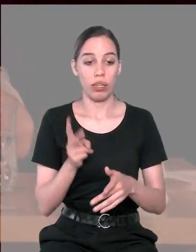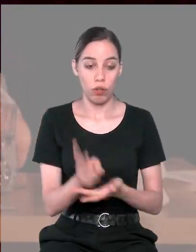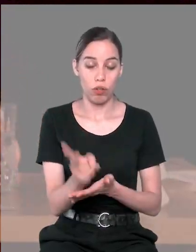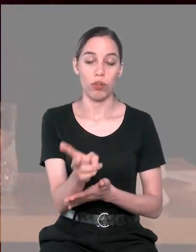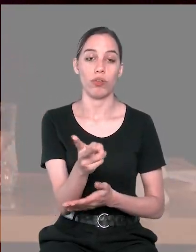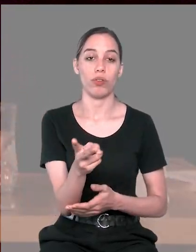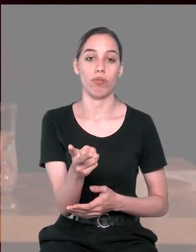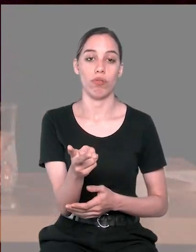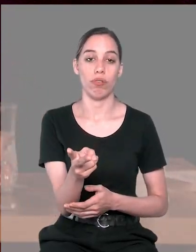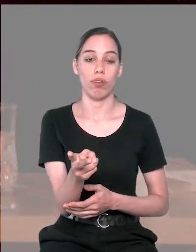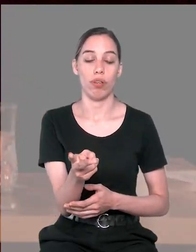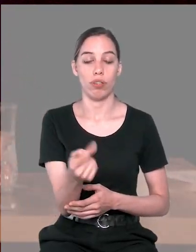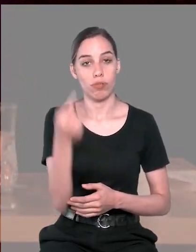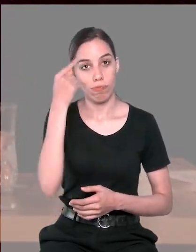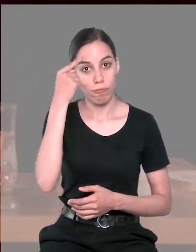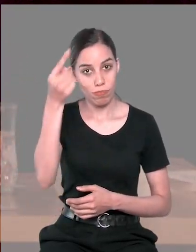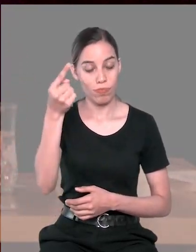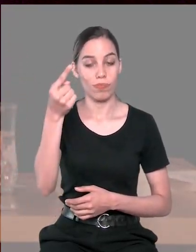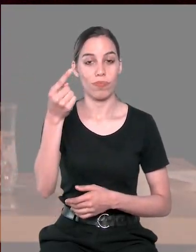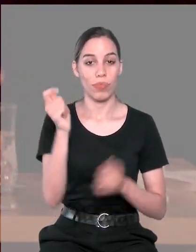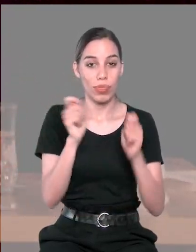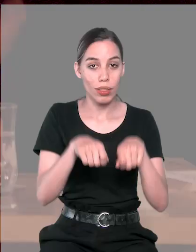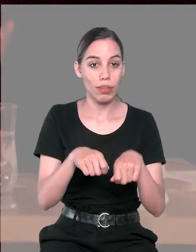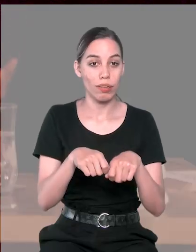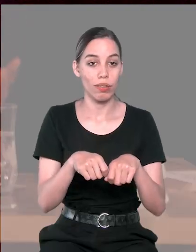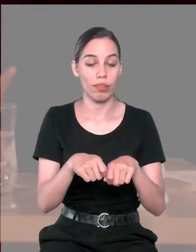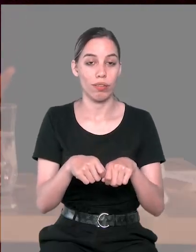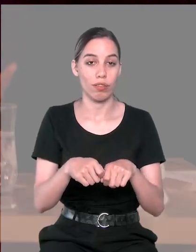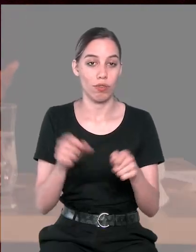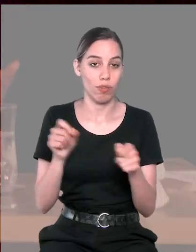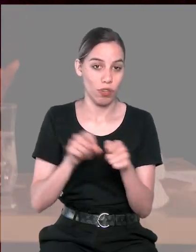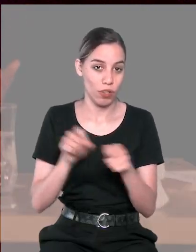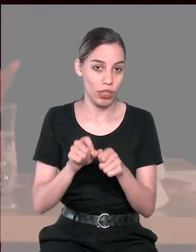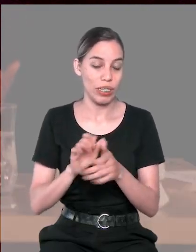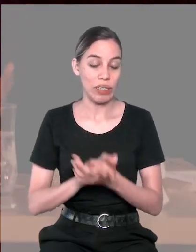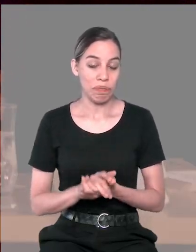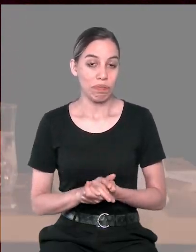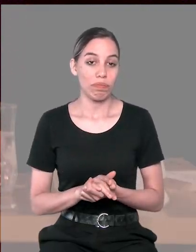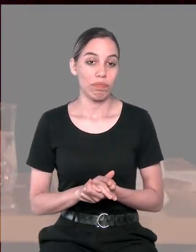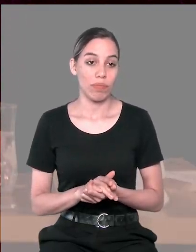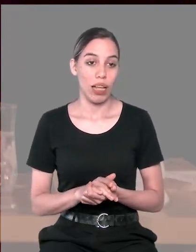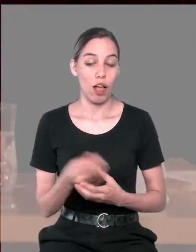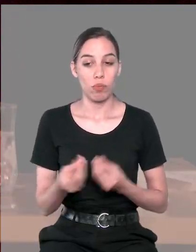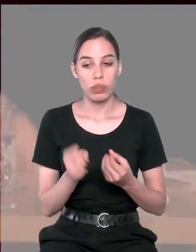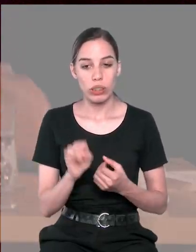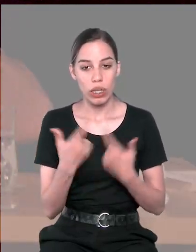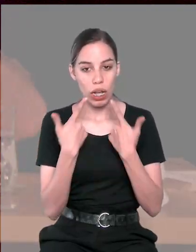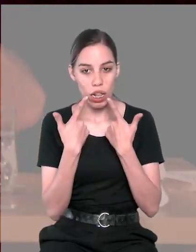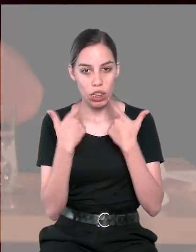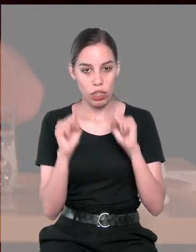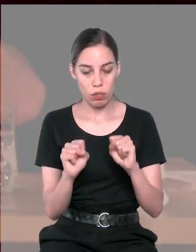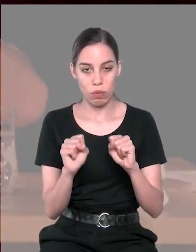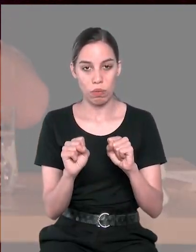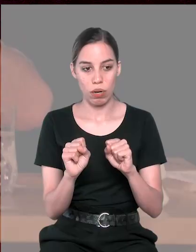tensão todas essas possibilidades que estão em torno daquela realização. Então, é como se a linguagem, de alguma